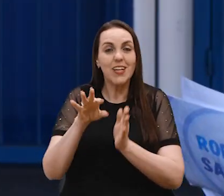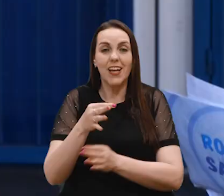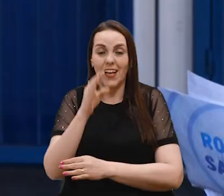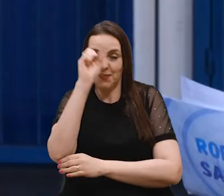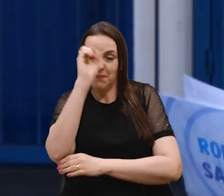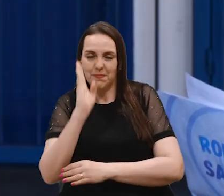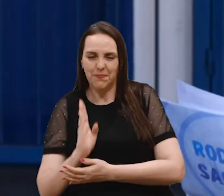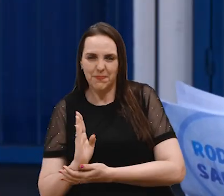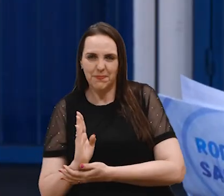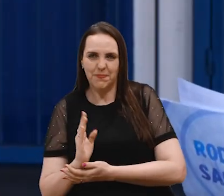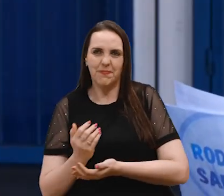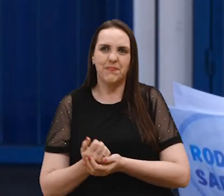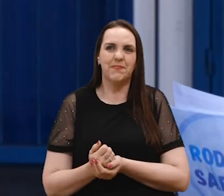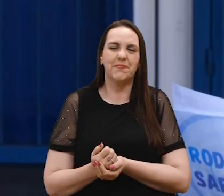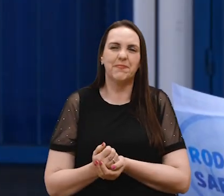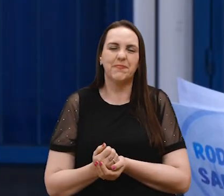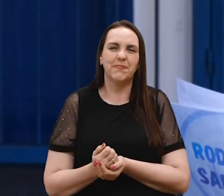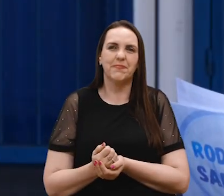chegar ao Brasil.